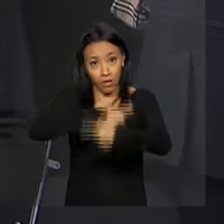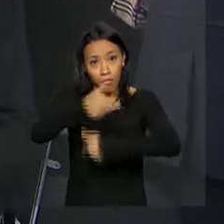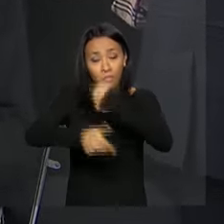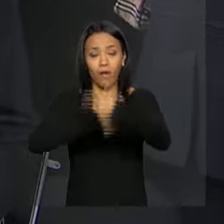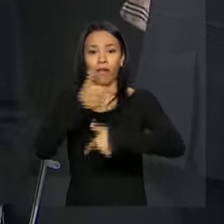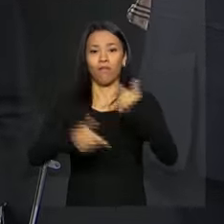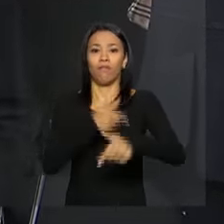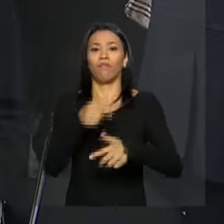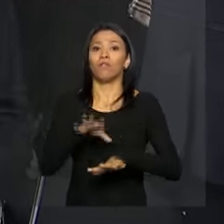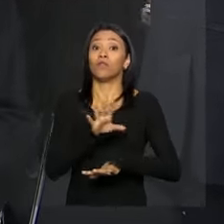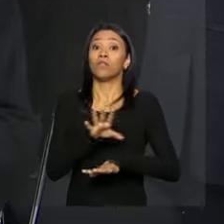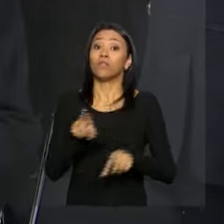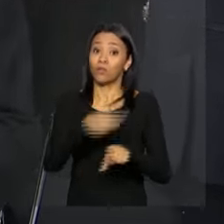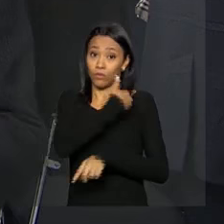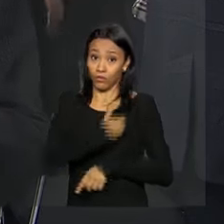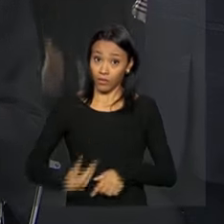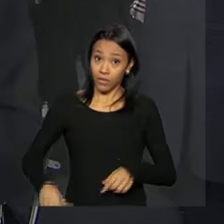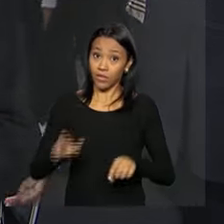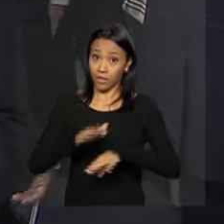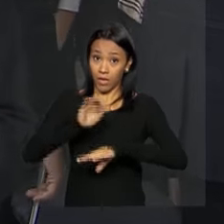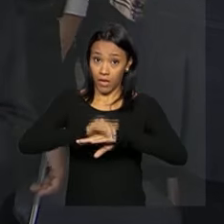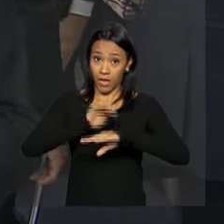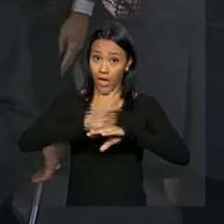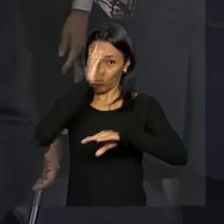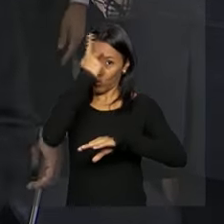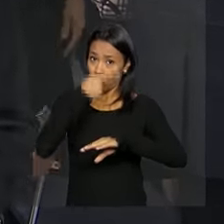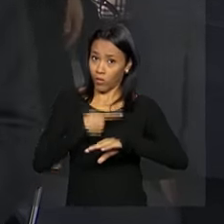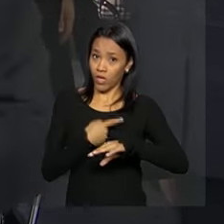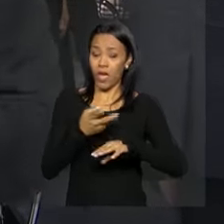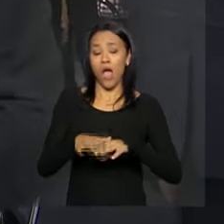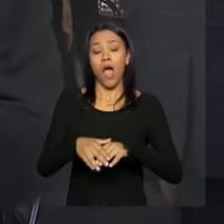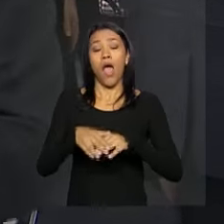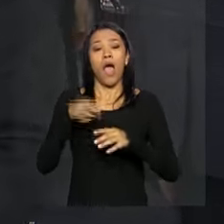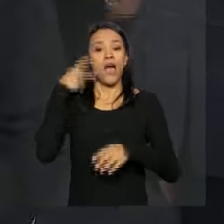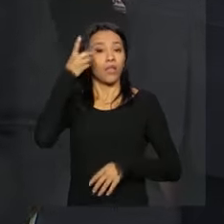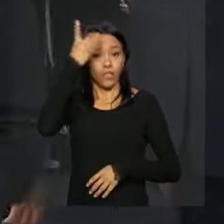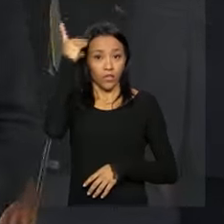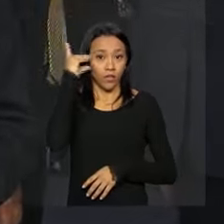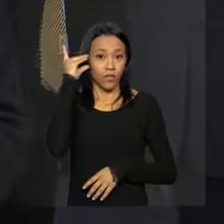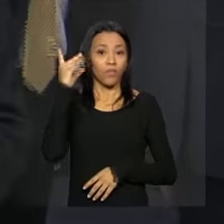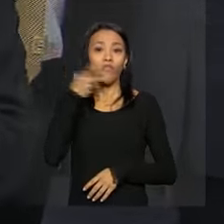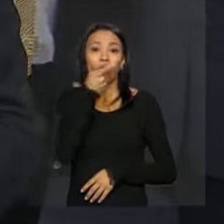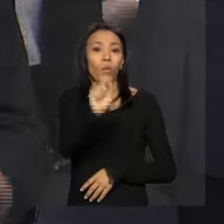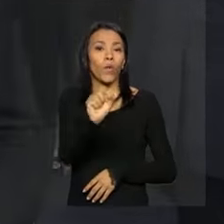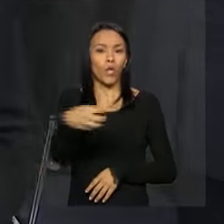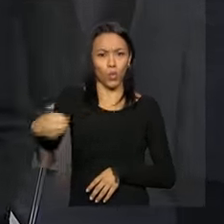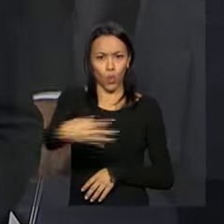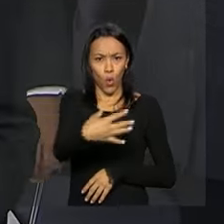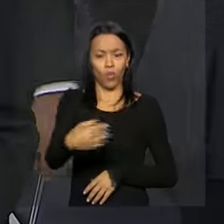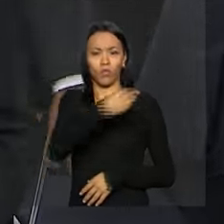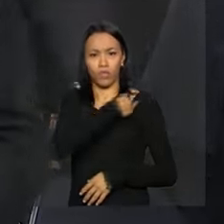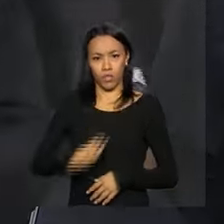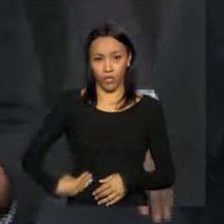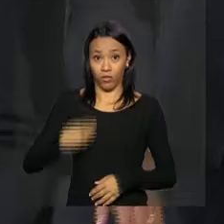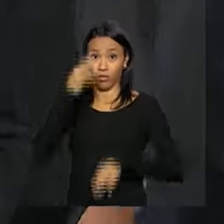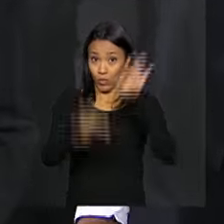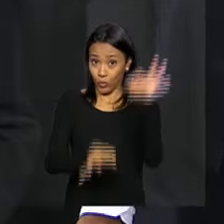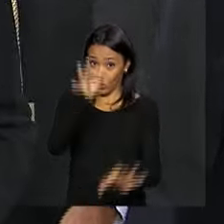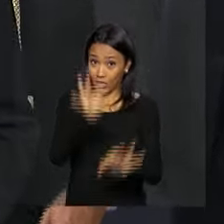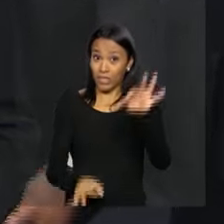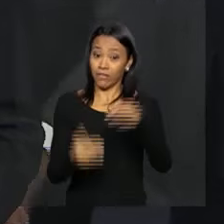de Estado e pela autonomia. Dilma Rousseff também destacou que o novo ministro da Justiça vai seguir atuando aí